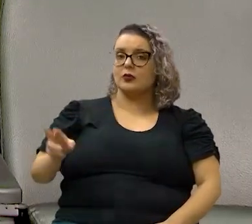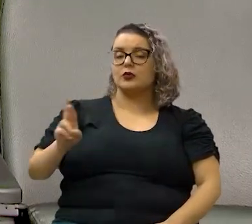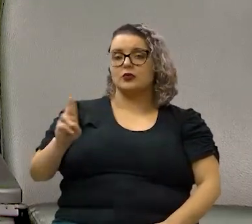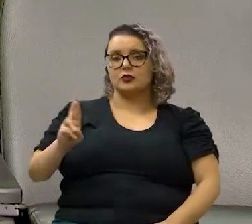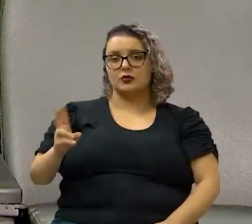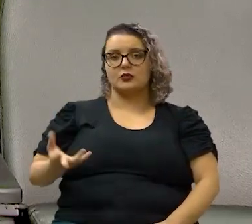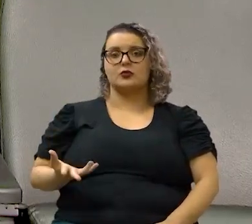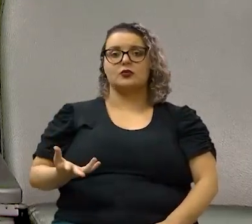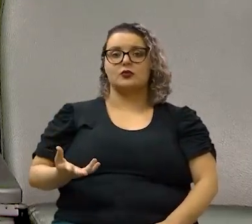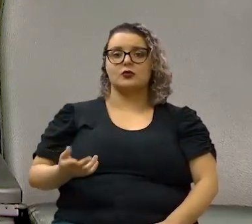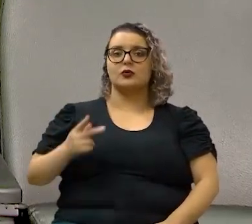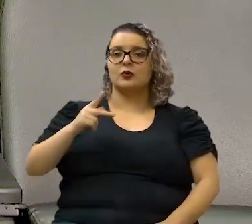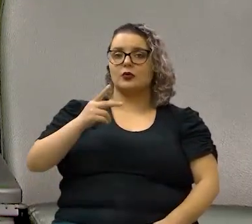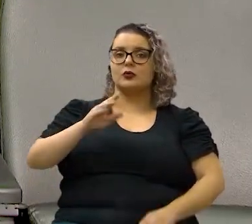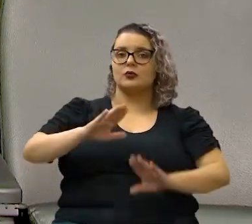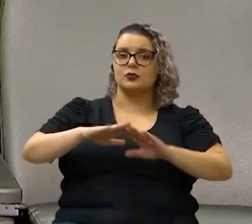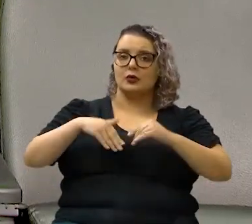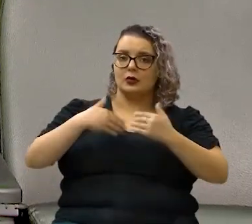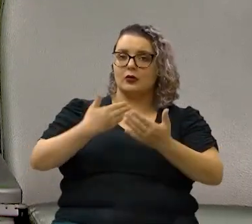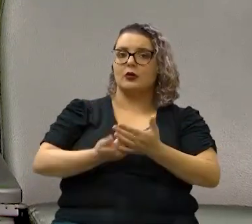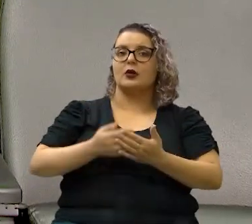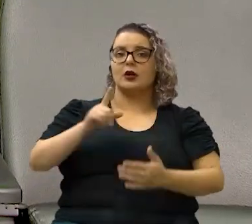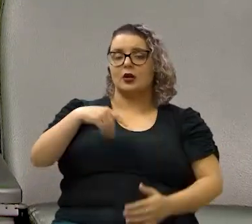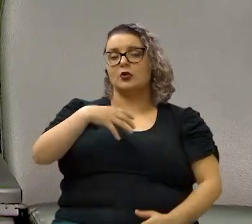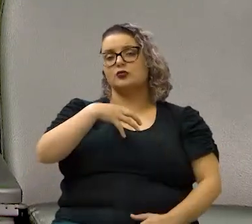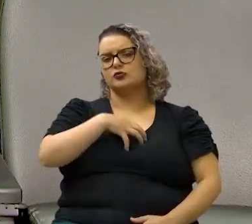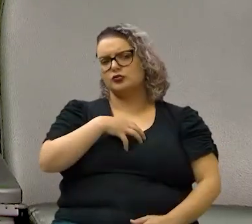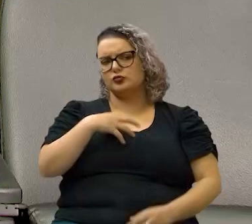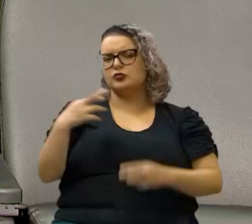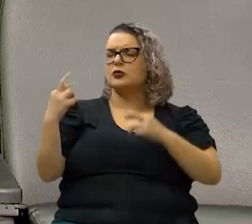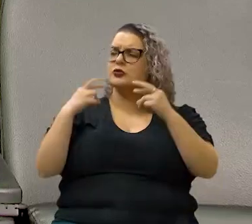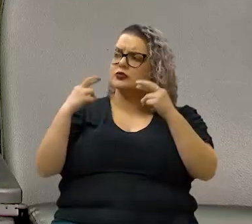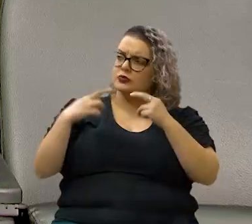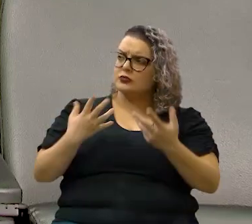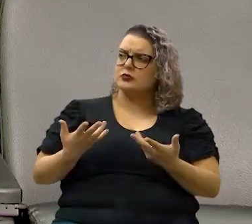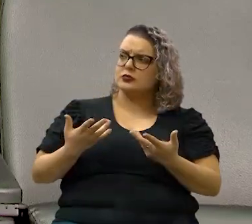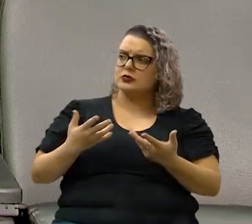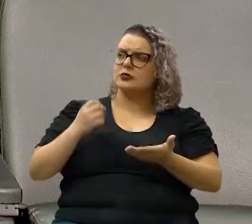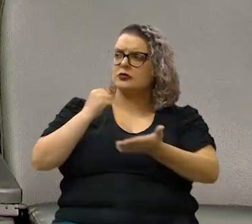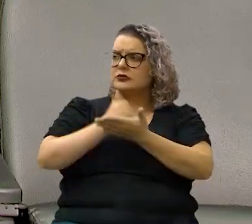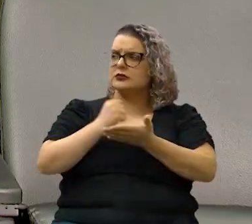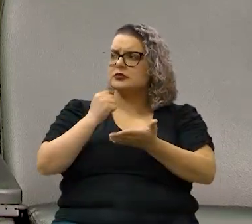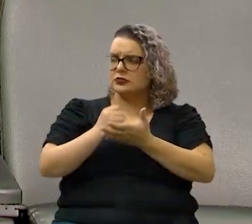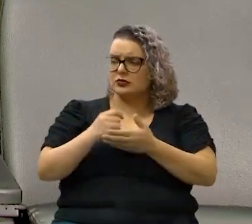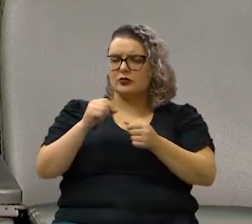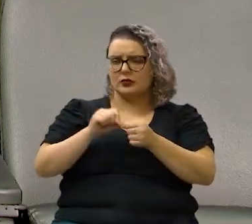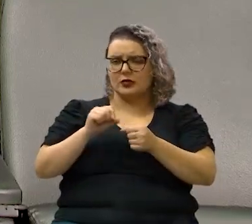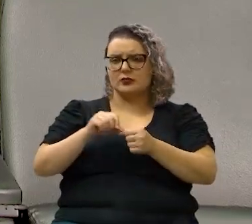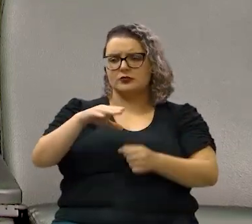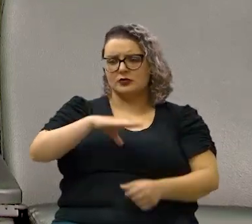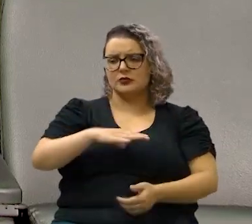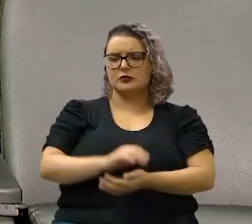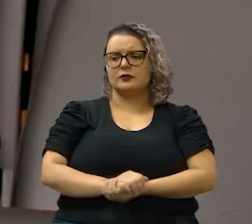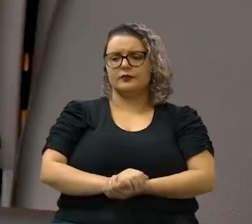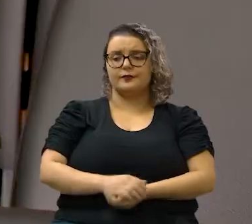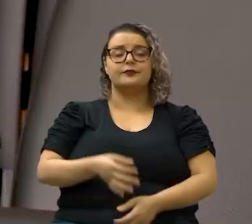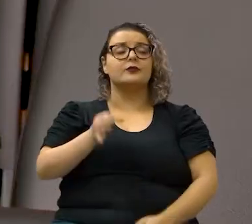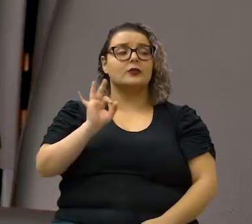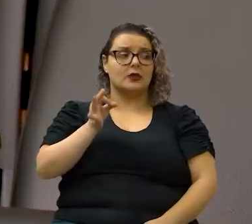de reais. O seu requerimento é uma maneira de fiscalizar esse contrato e o que vai ser feito na